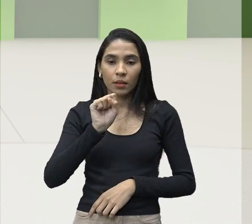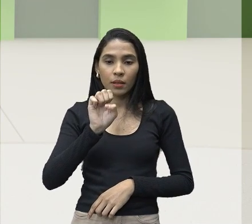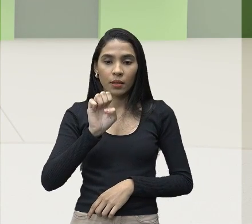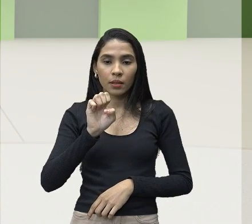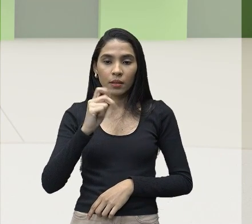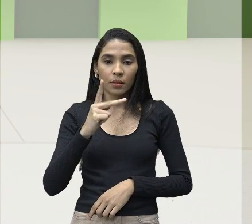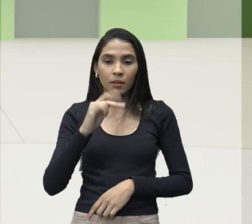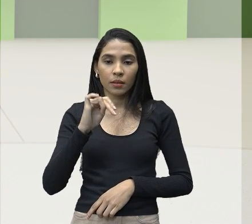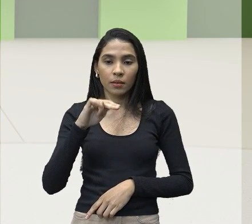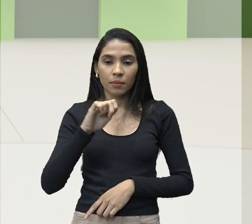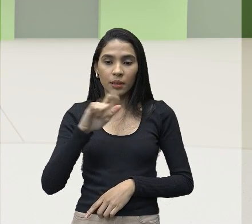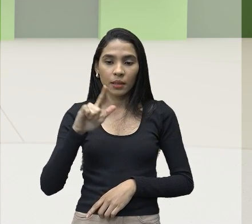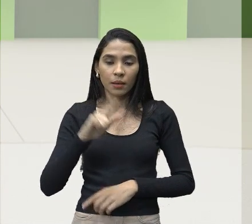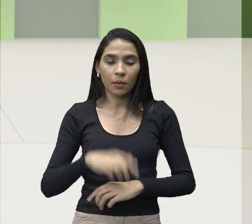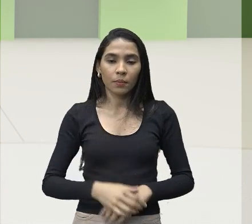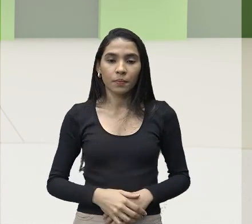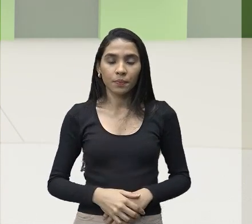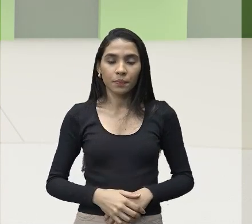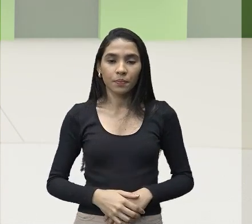Cadê?